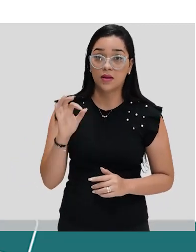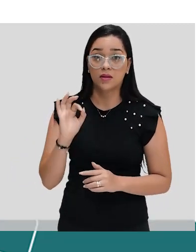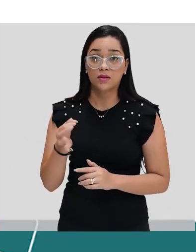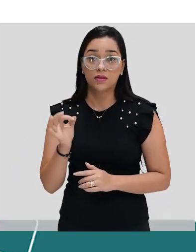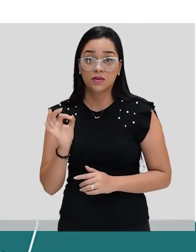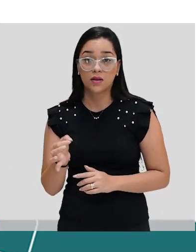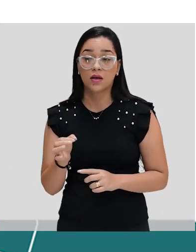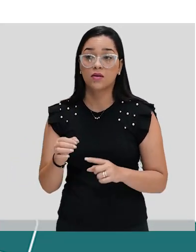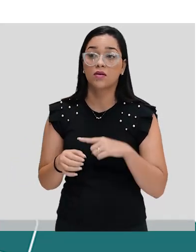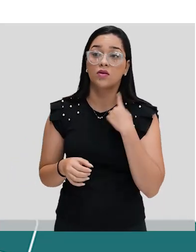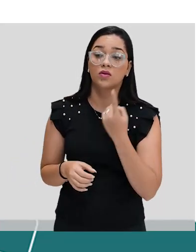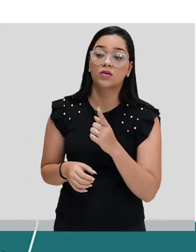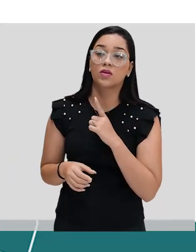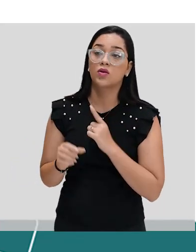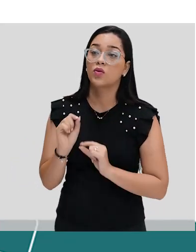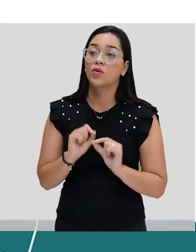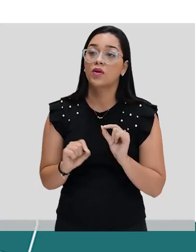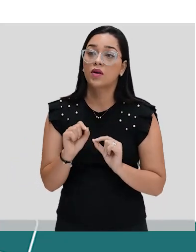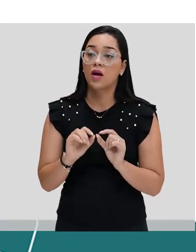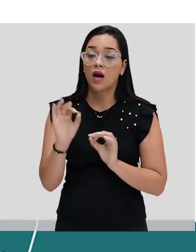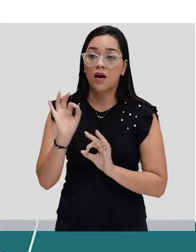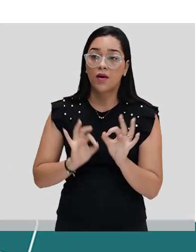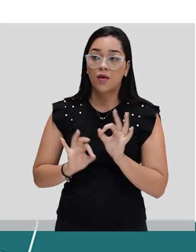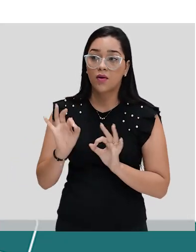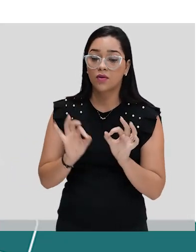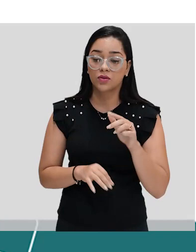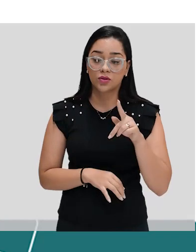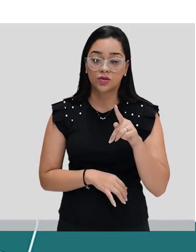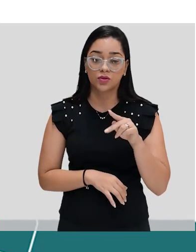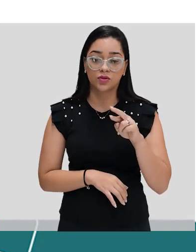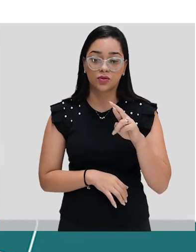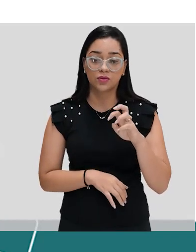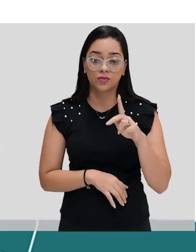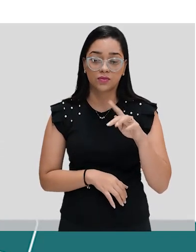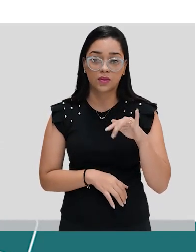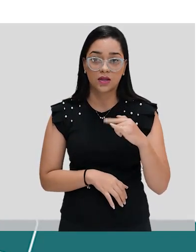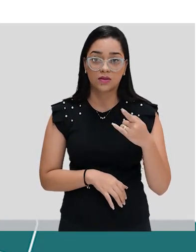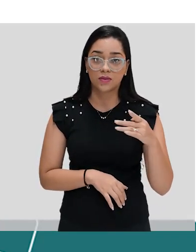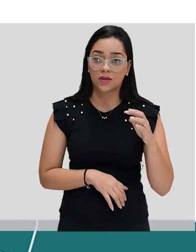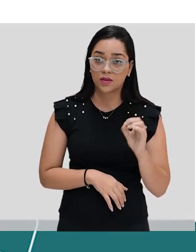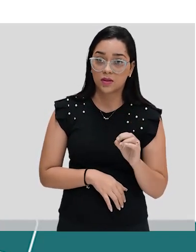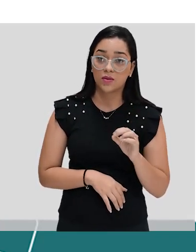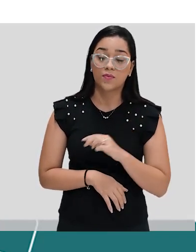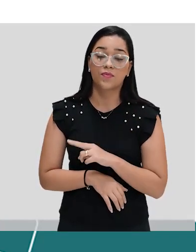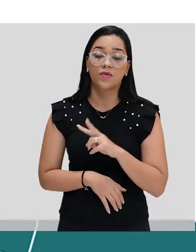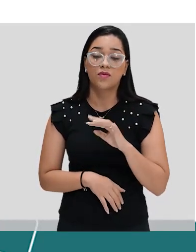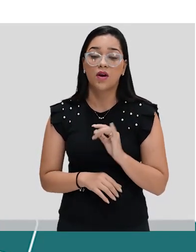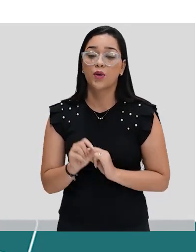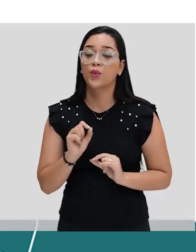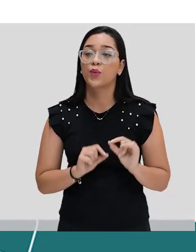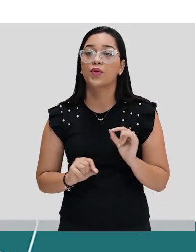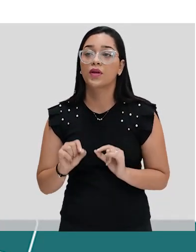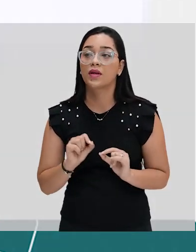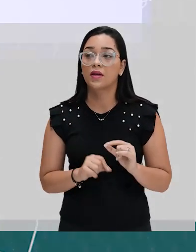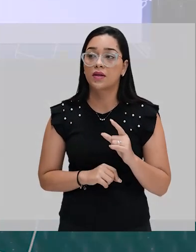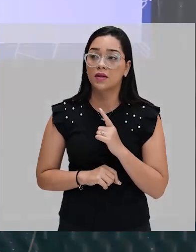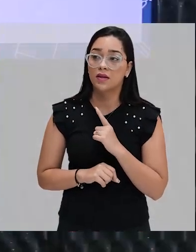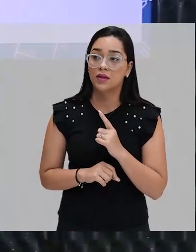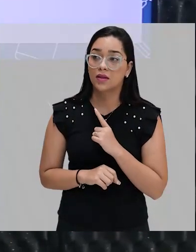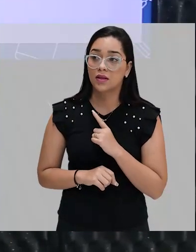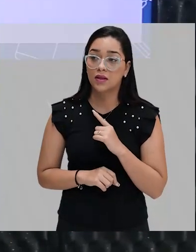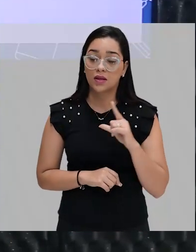E aqui nós temos a ordem de precipitação. Então, vai precipitar da